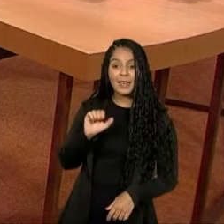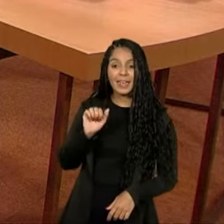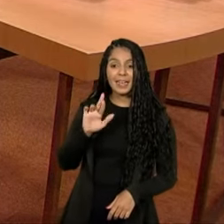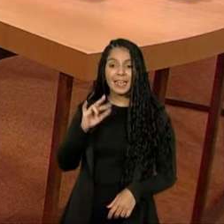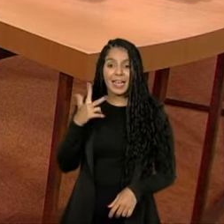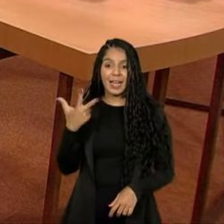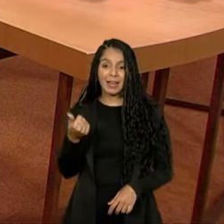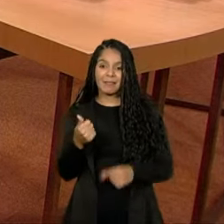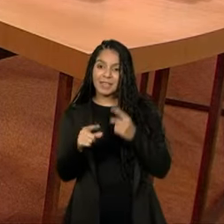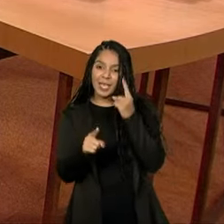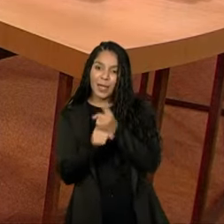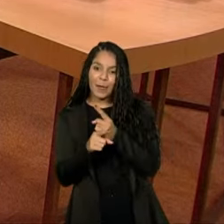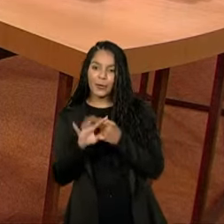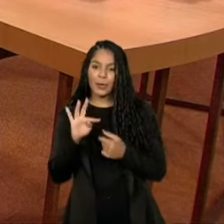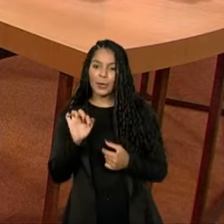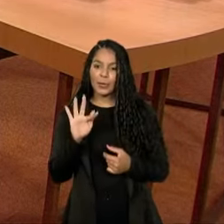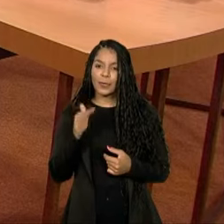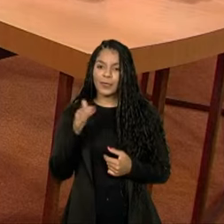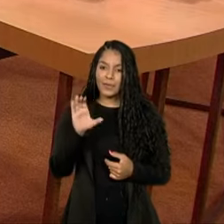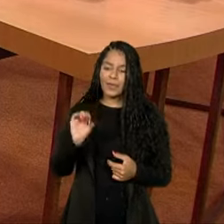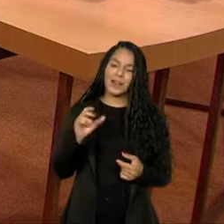encontrou tufão e...